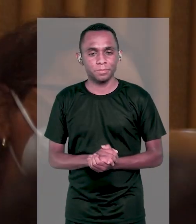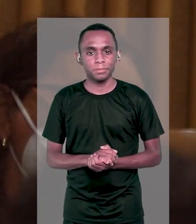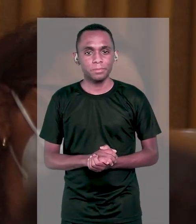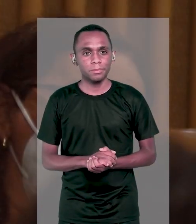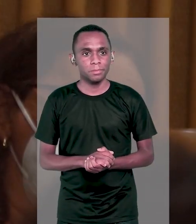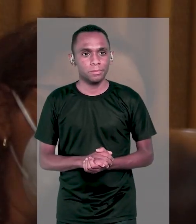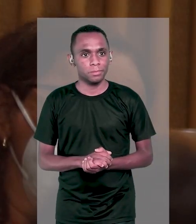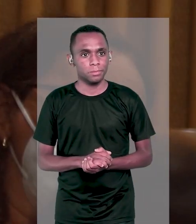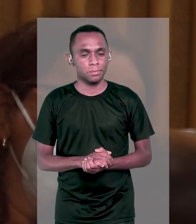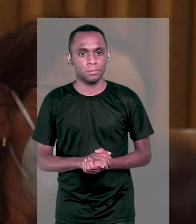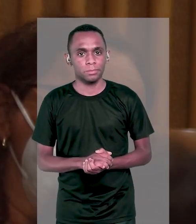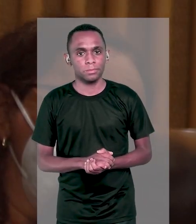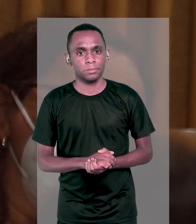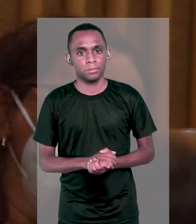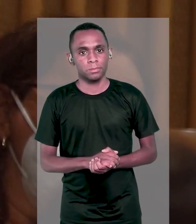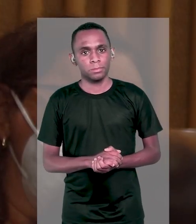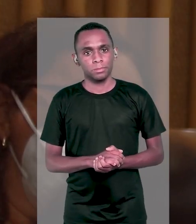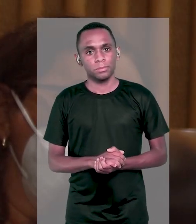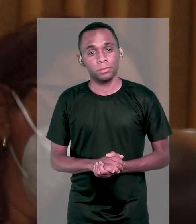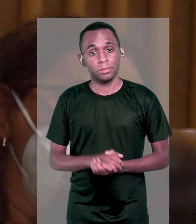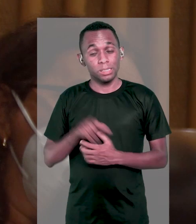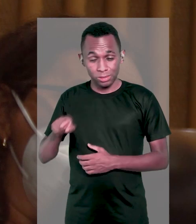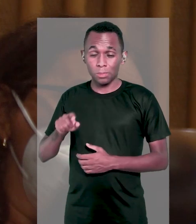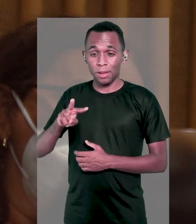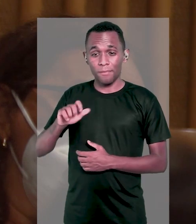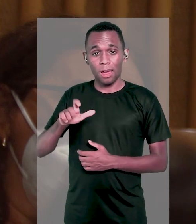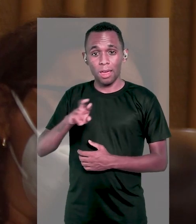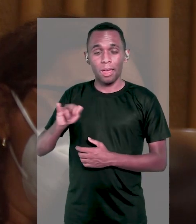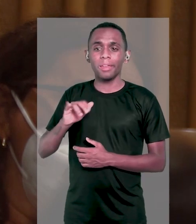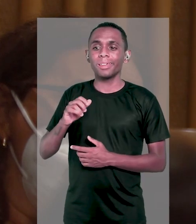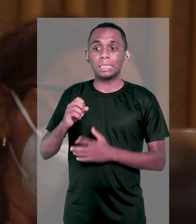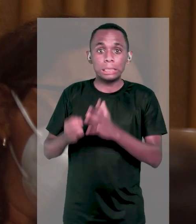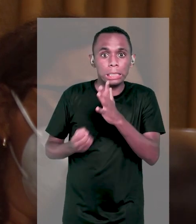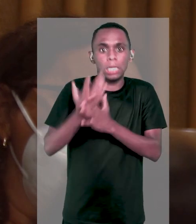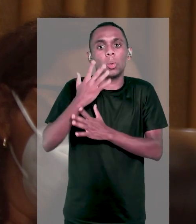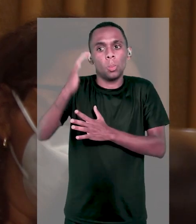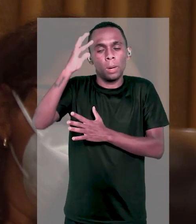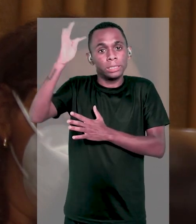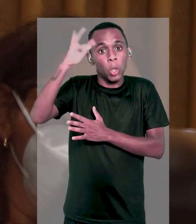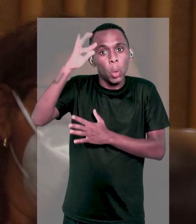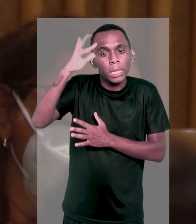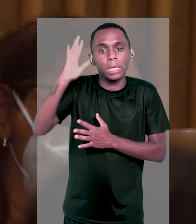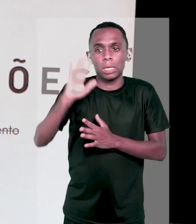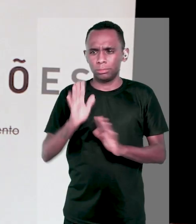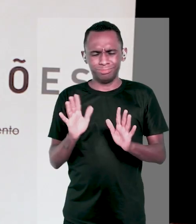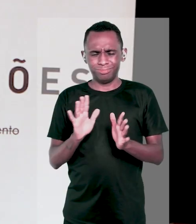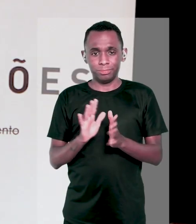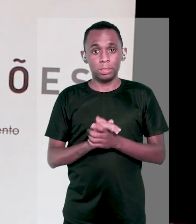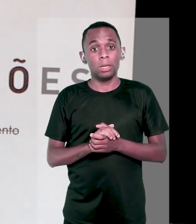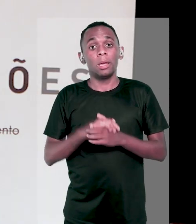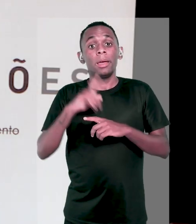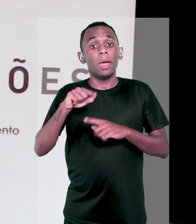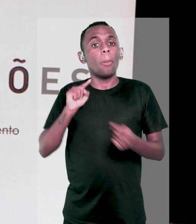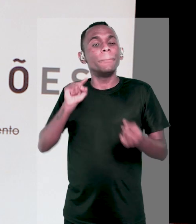diante da obra de arte uma espectadora assiste atentamente que um livro que nós lemos quando tínhamos 18